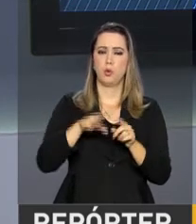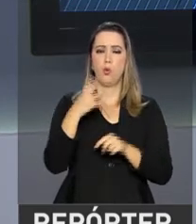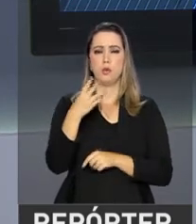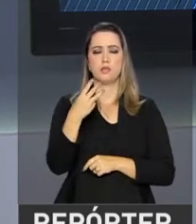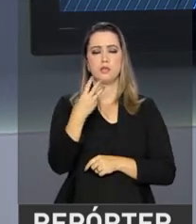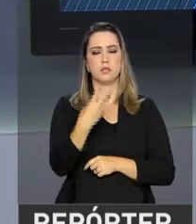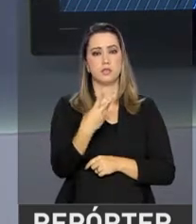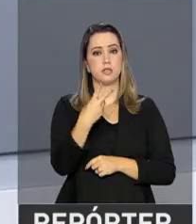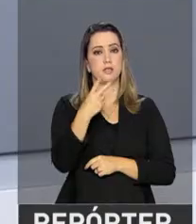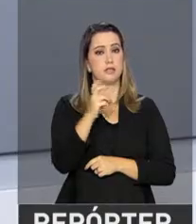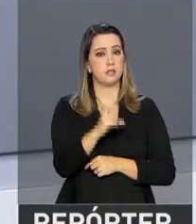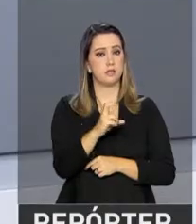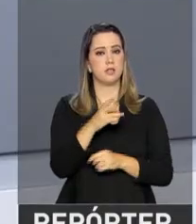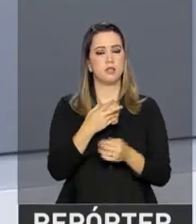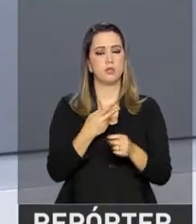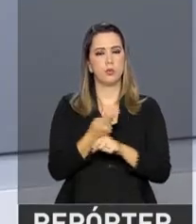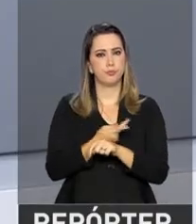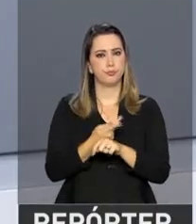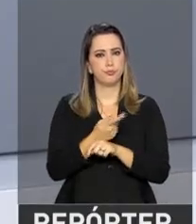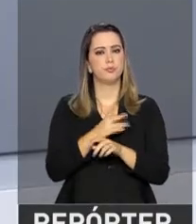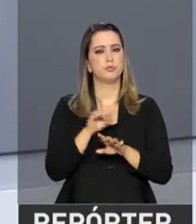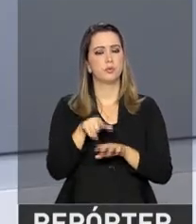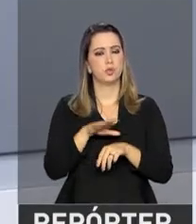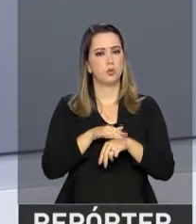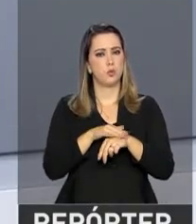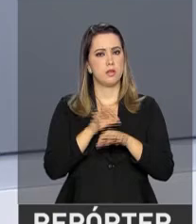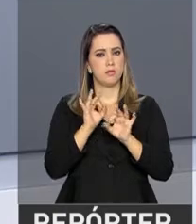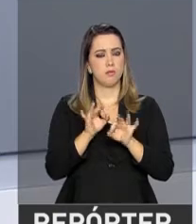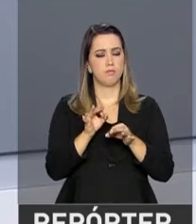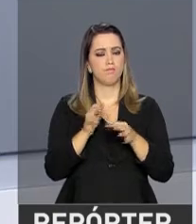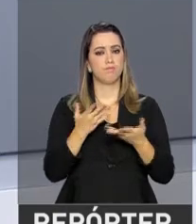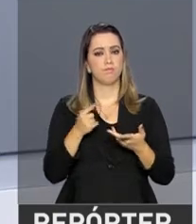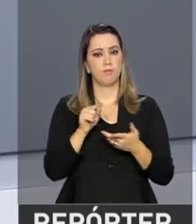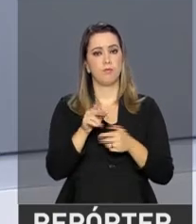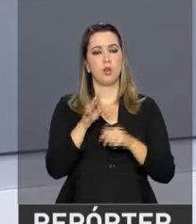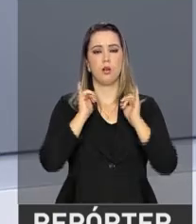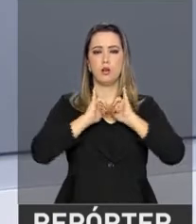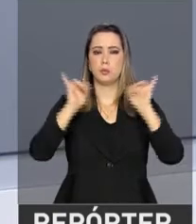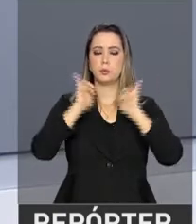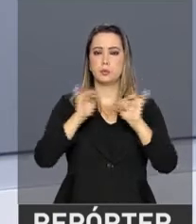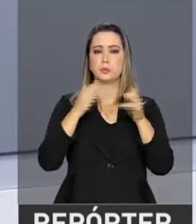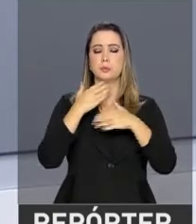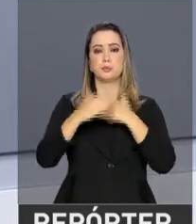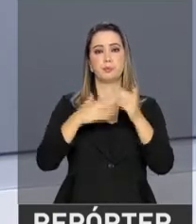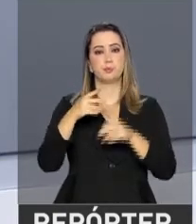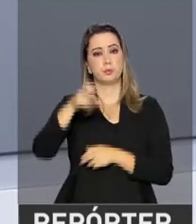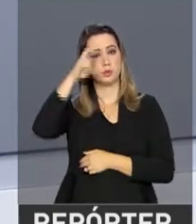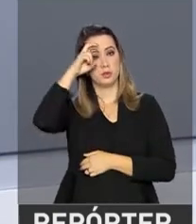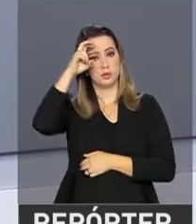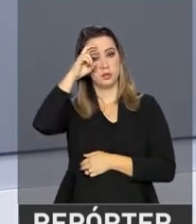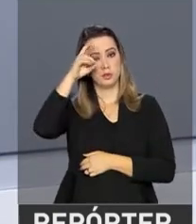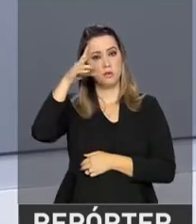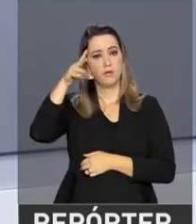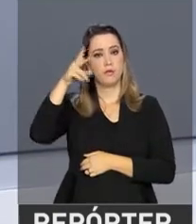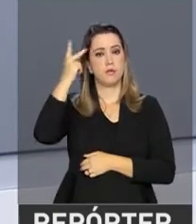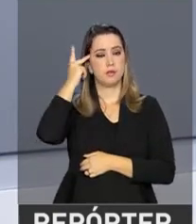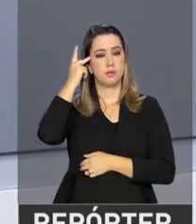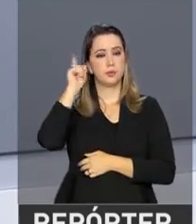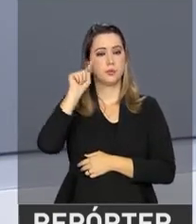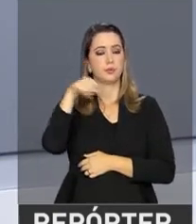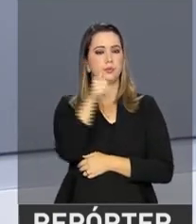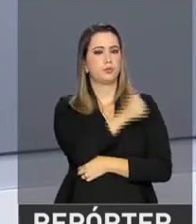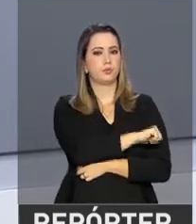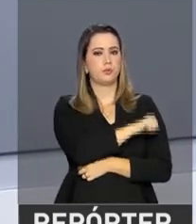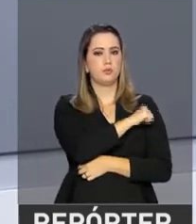permanecem em investigação. A campanha de fracionamento da vacina contra a febre amarela começou na última quinta-feira em São Paulo e no Rio de